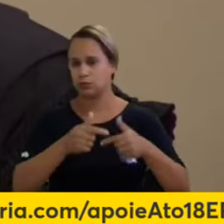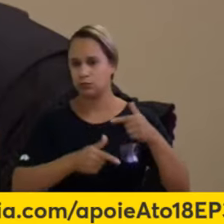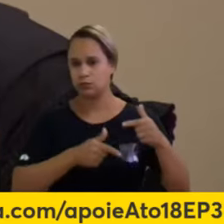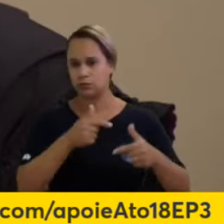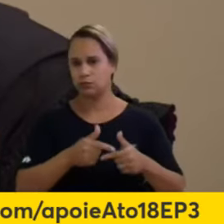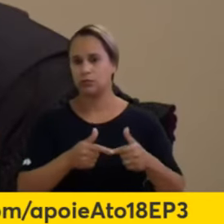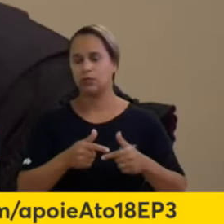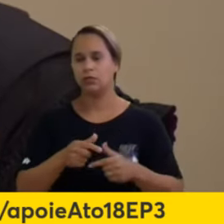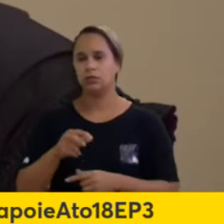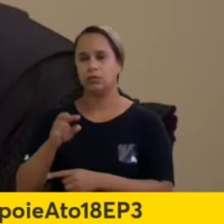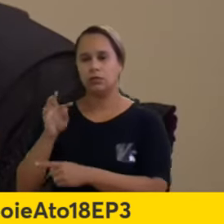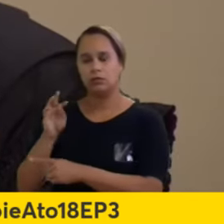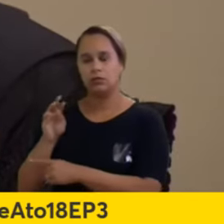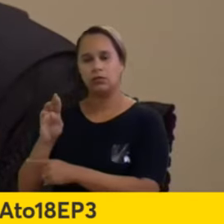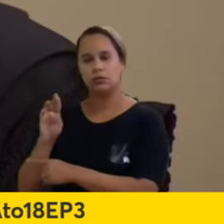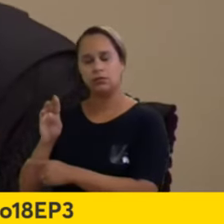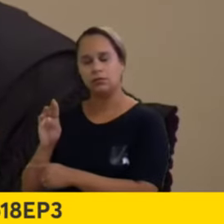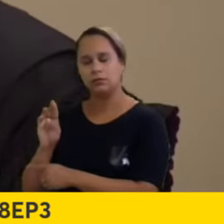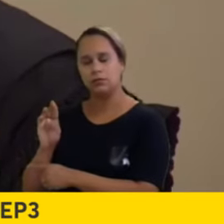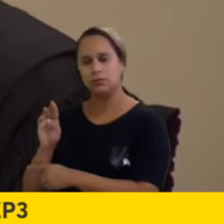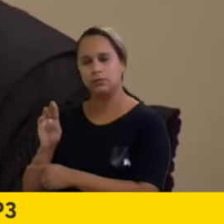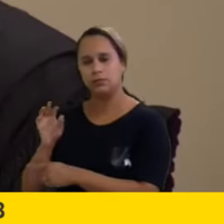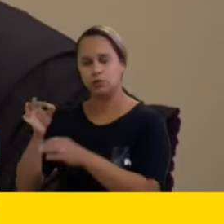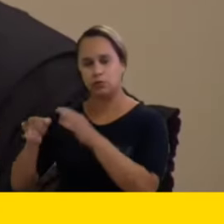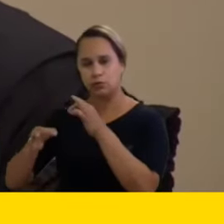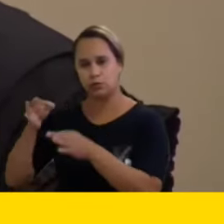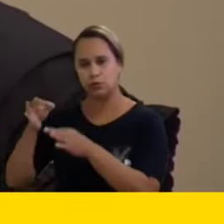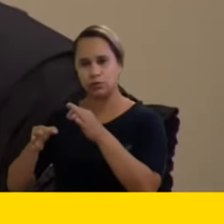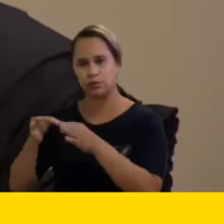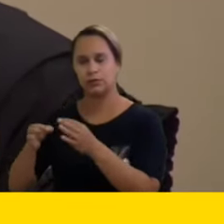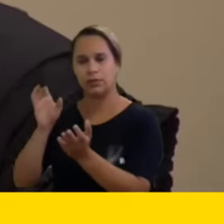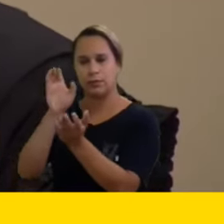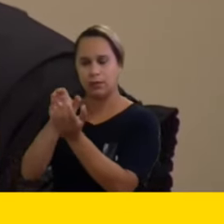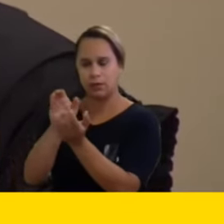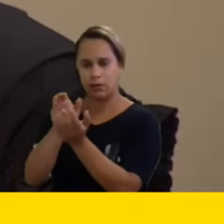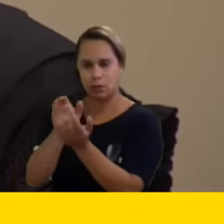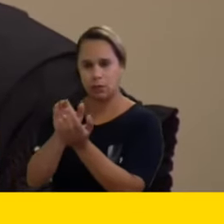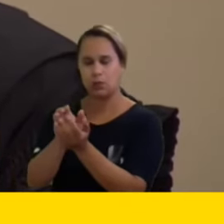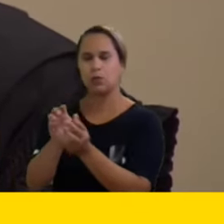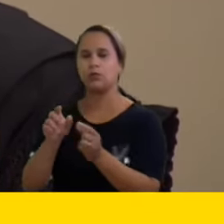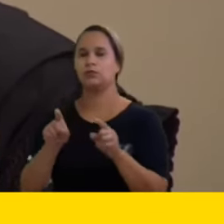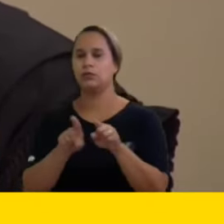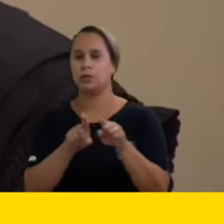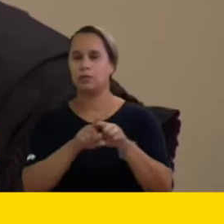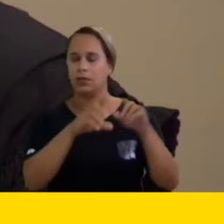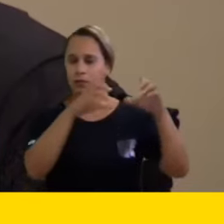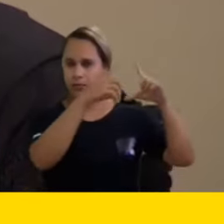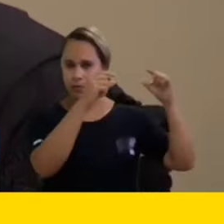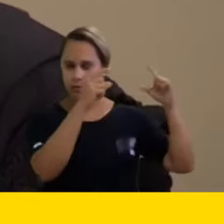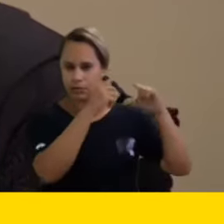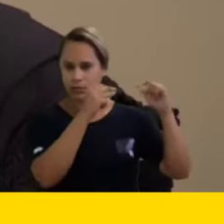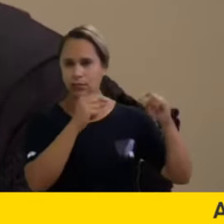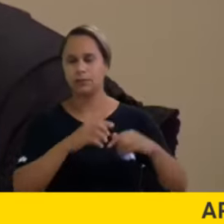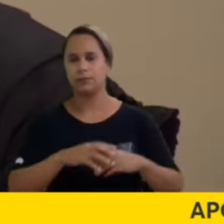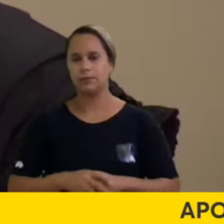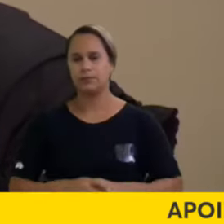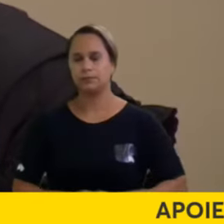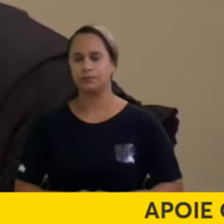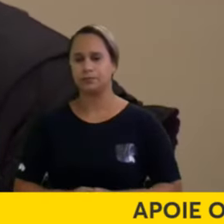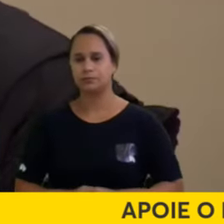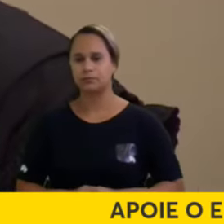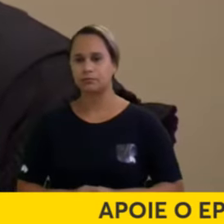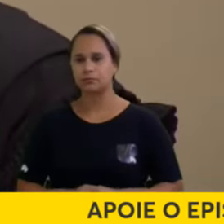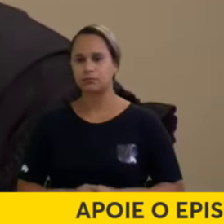Pernambuco jiz especial de Brasília TSE consta também pagamento da manutenção da contratação do Siqueira